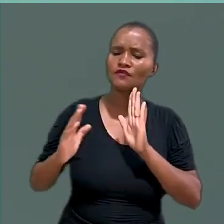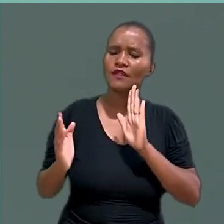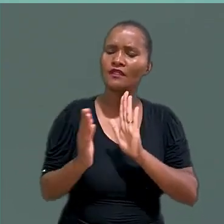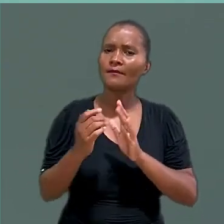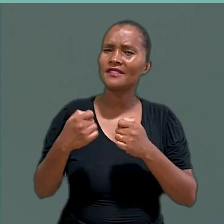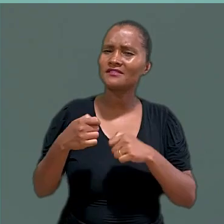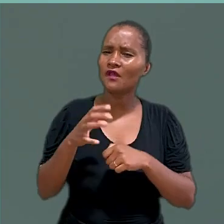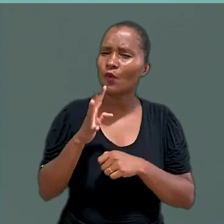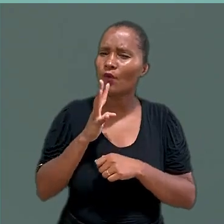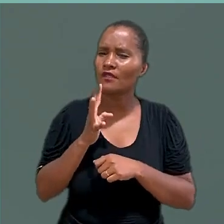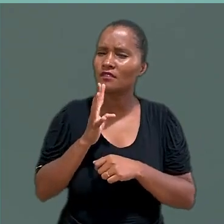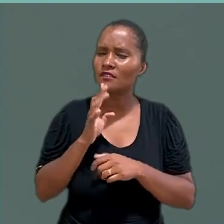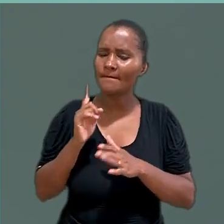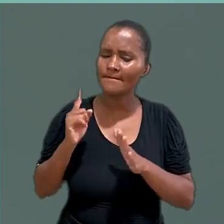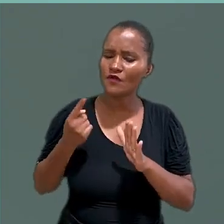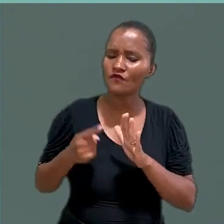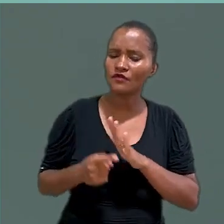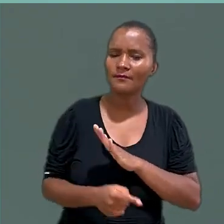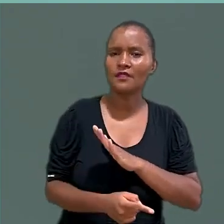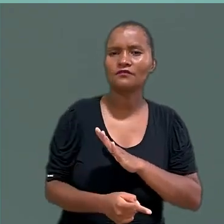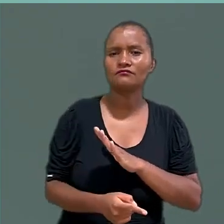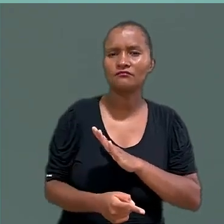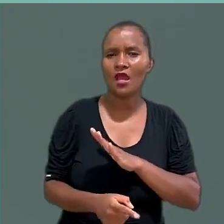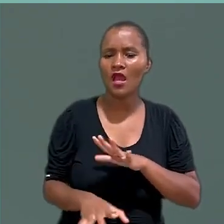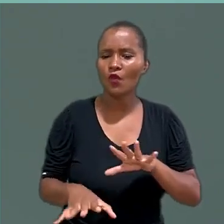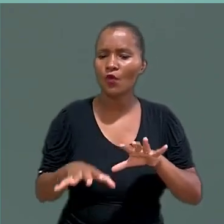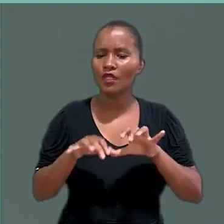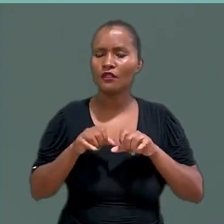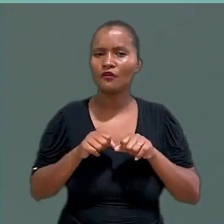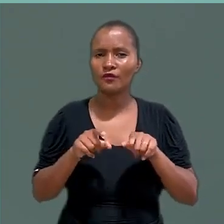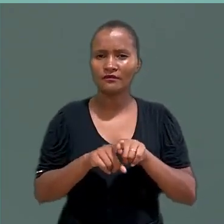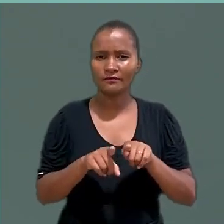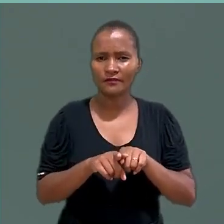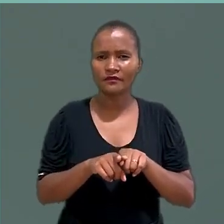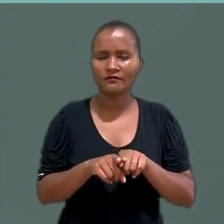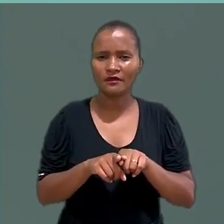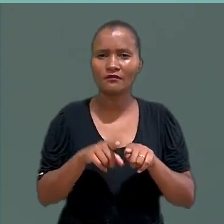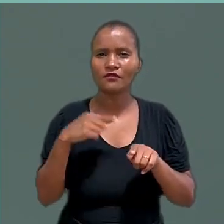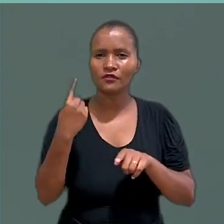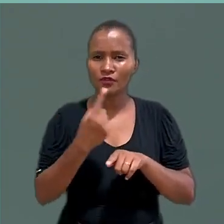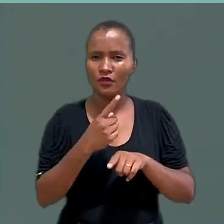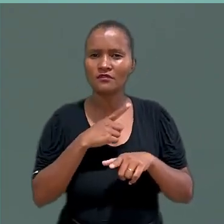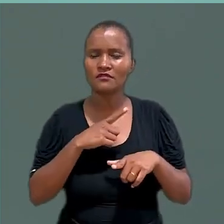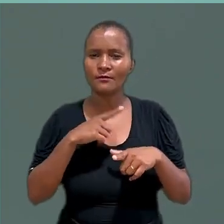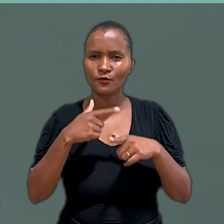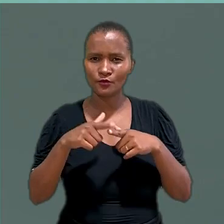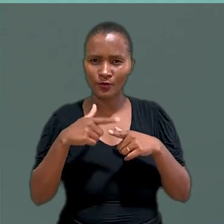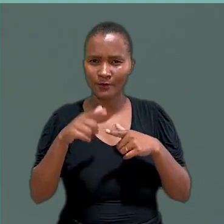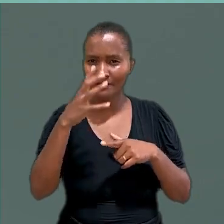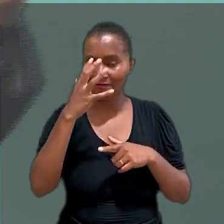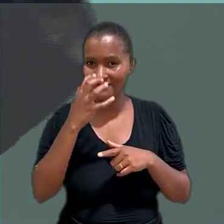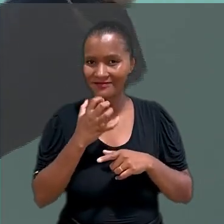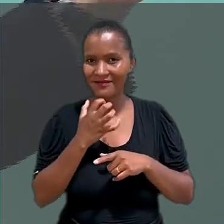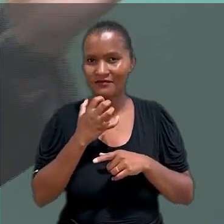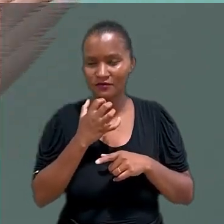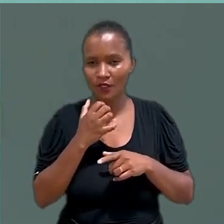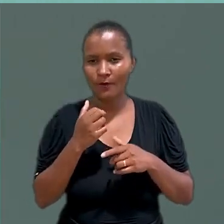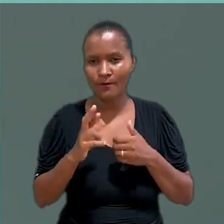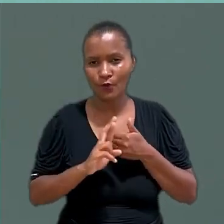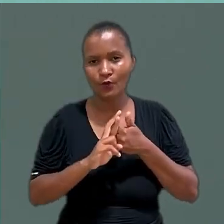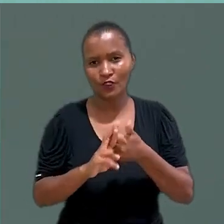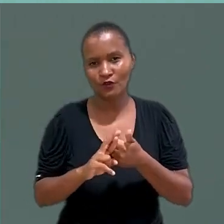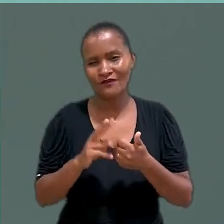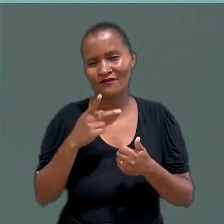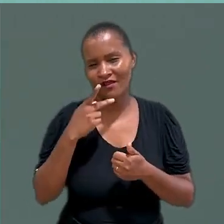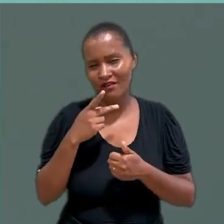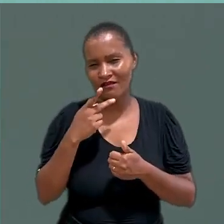enfrentá-la, conhecê-la profundamente, ser acolhedor também. Nós temos um problema sério, e há pouco o